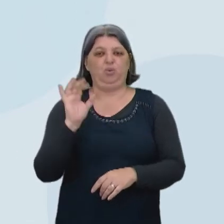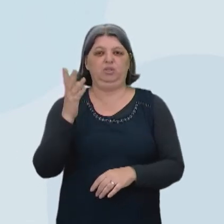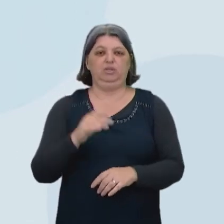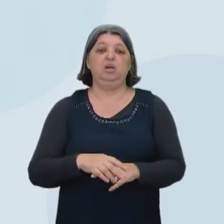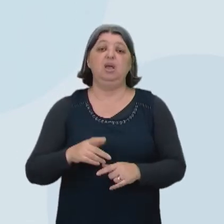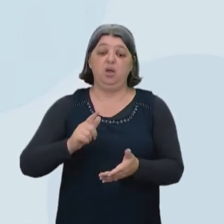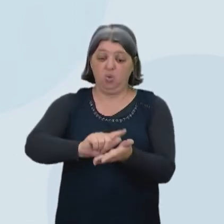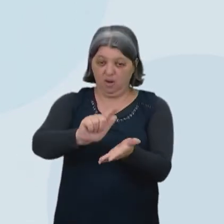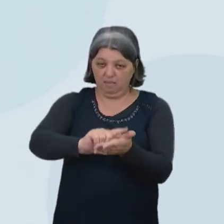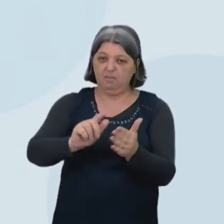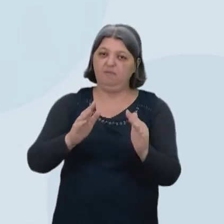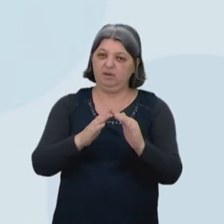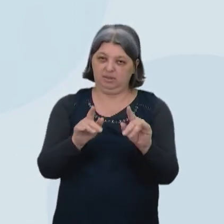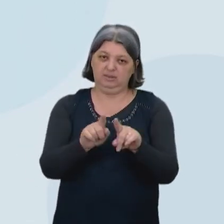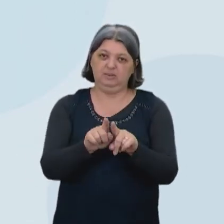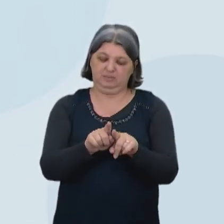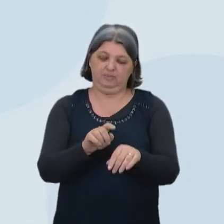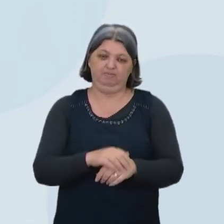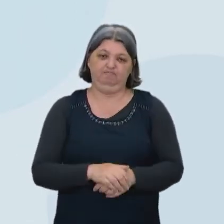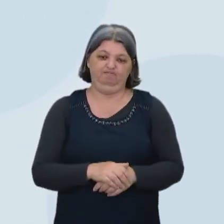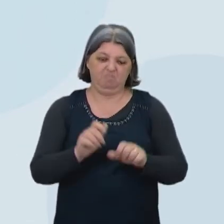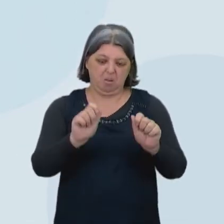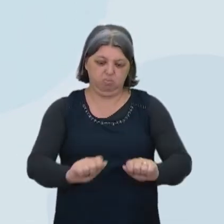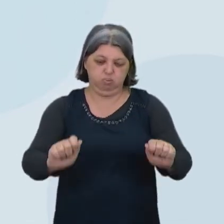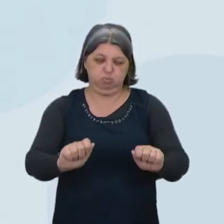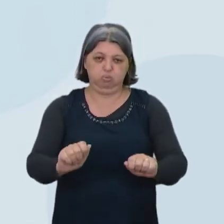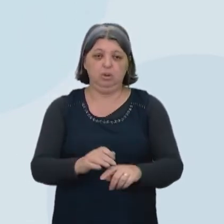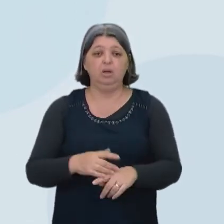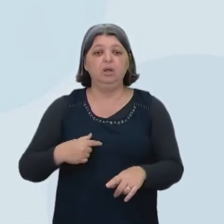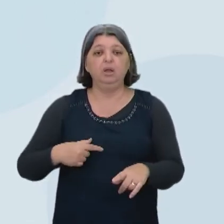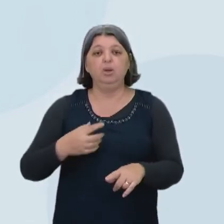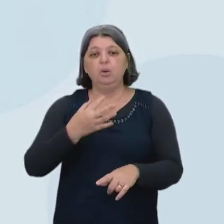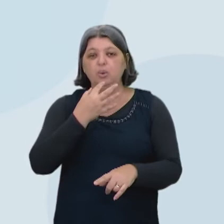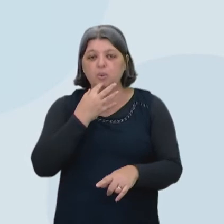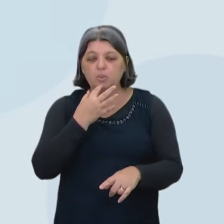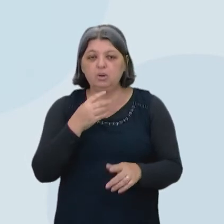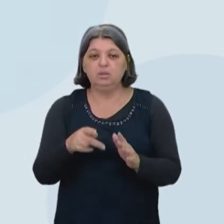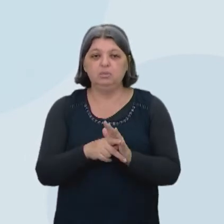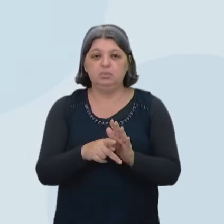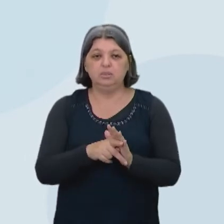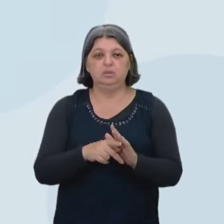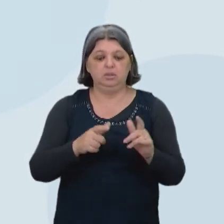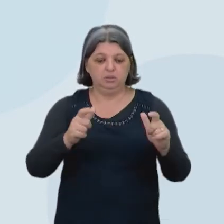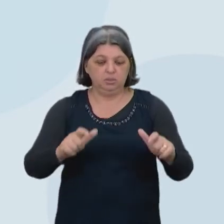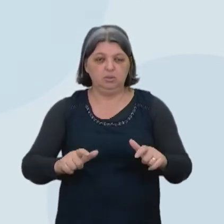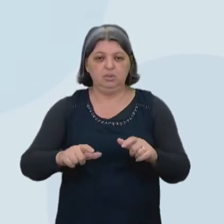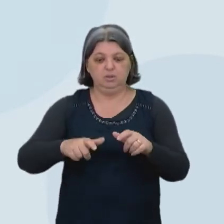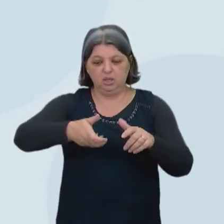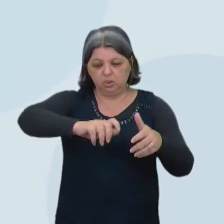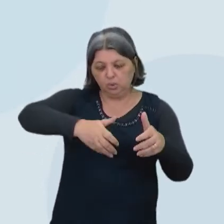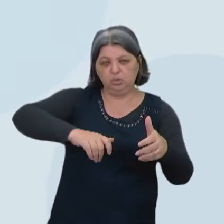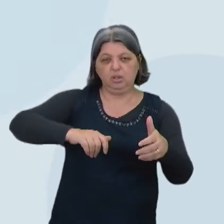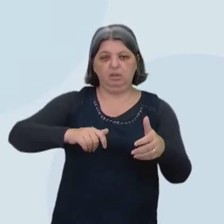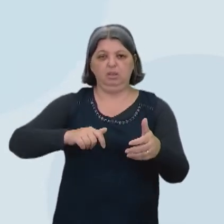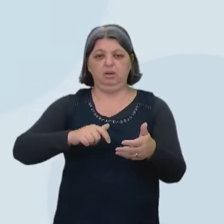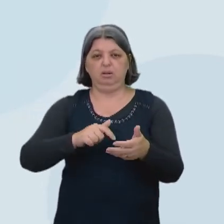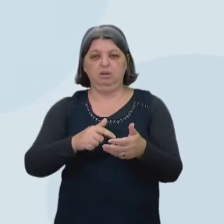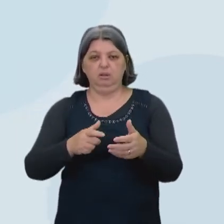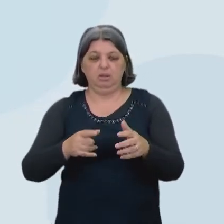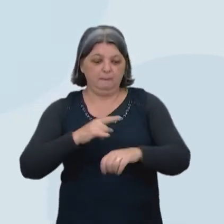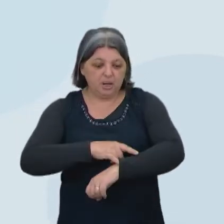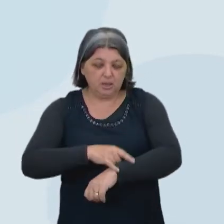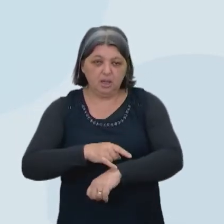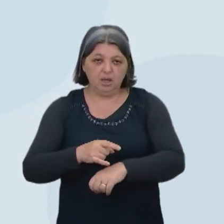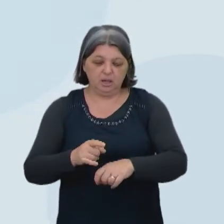limpava a casa também. Foi lá que conheci cama de verdade, vaso sanitário, torneiras e outras coisas